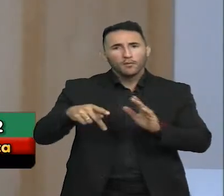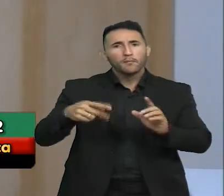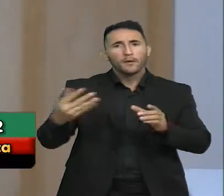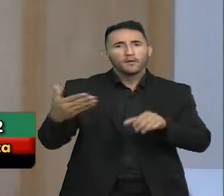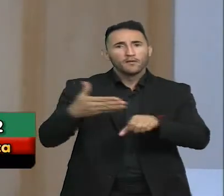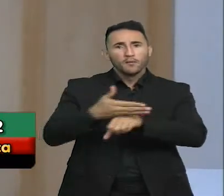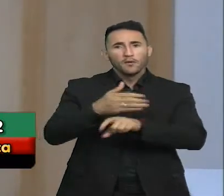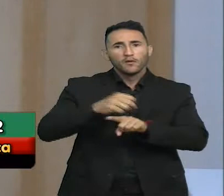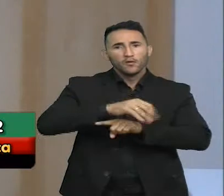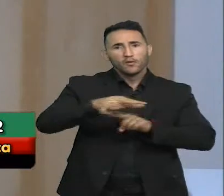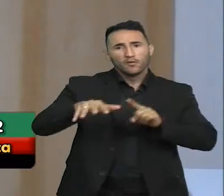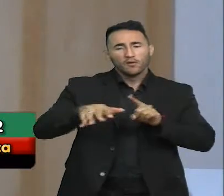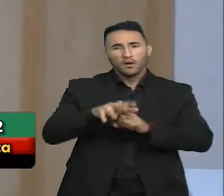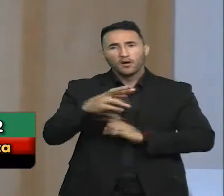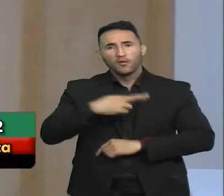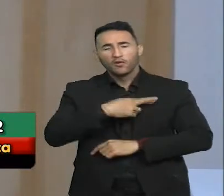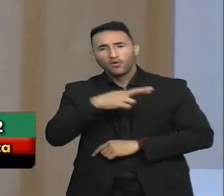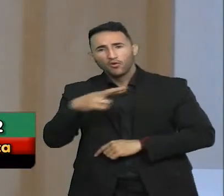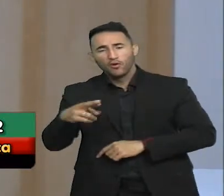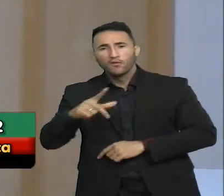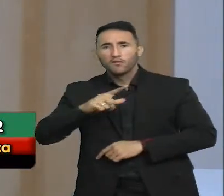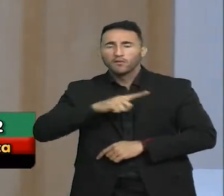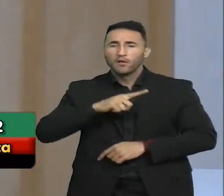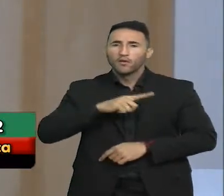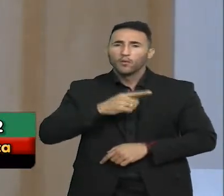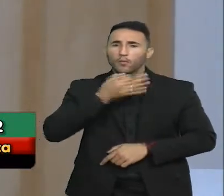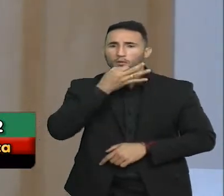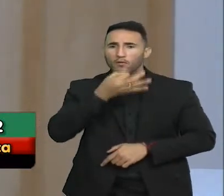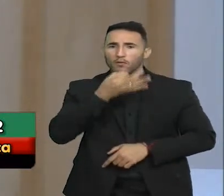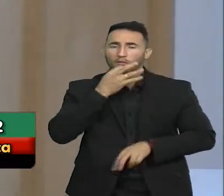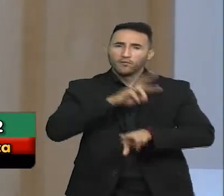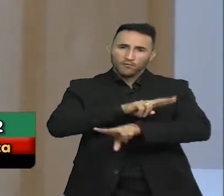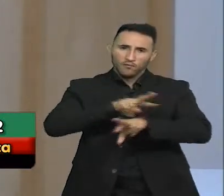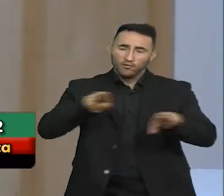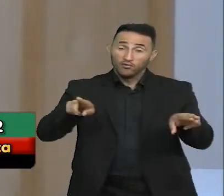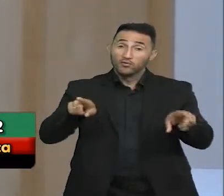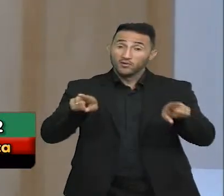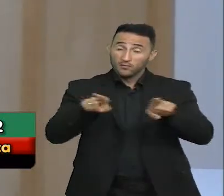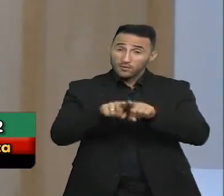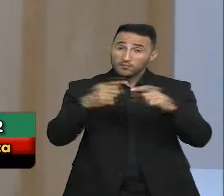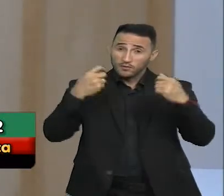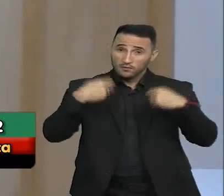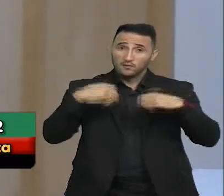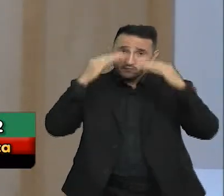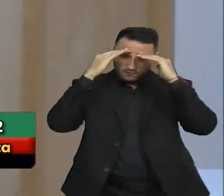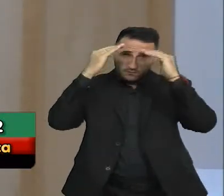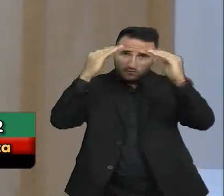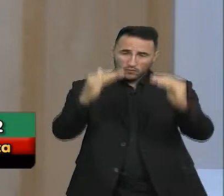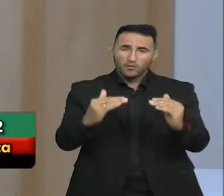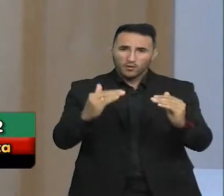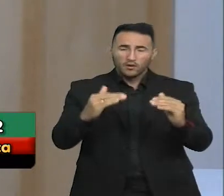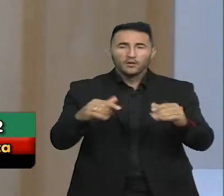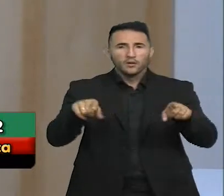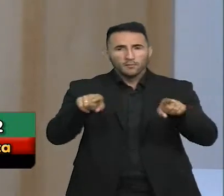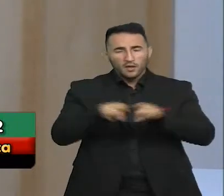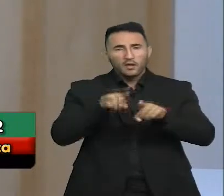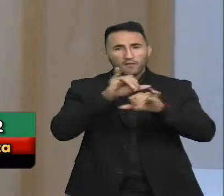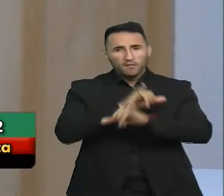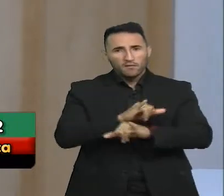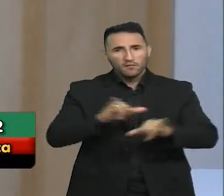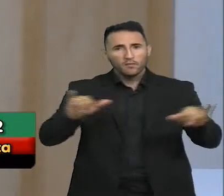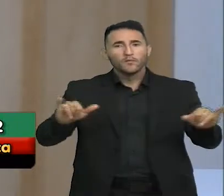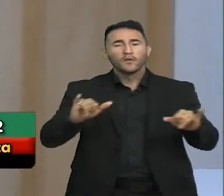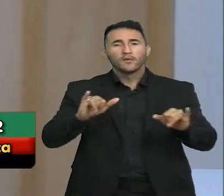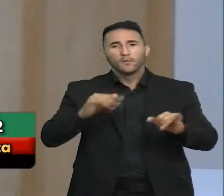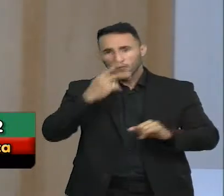políticos e religiosos, dotados de livre arbítrio, e, como tal, devem ser respeitados. Alertamos as